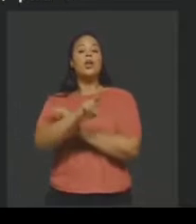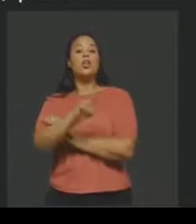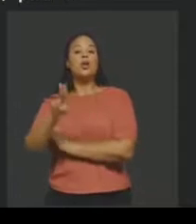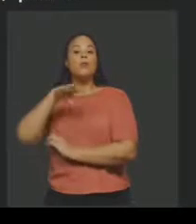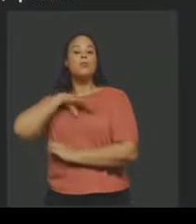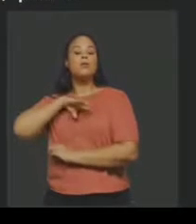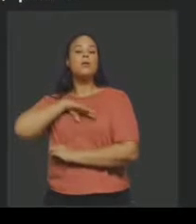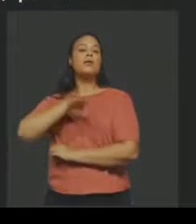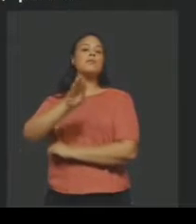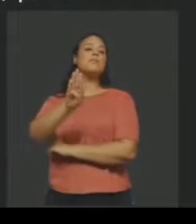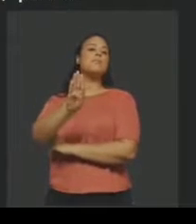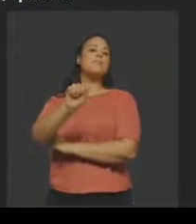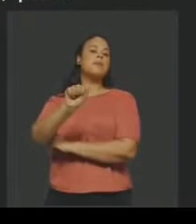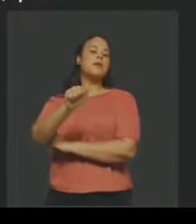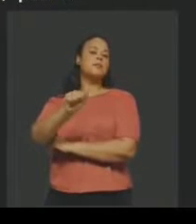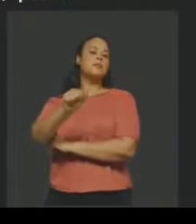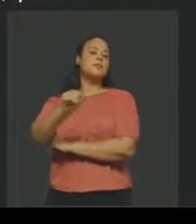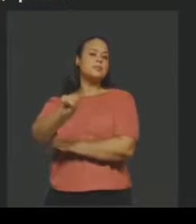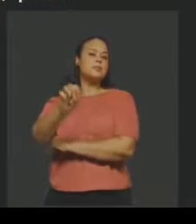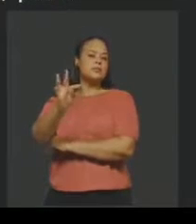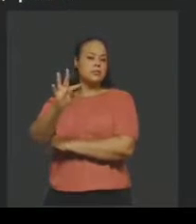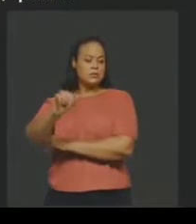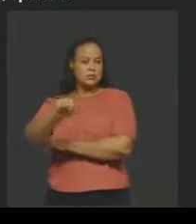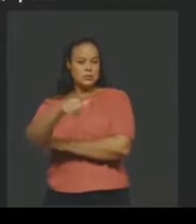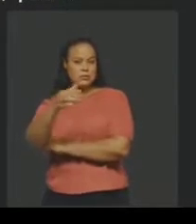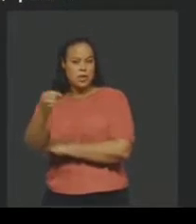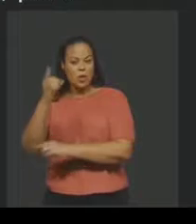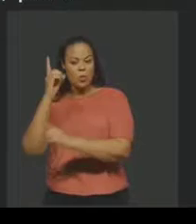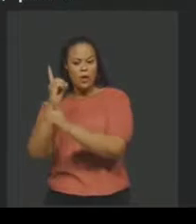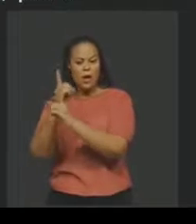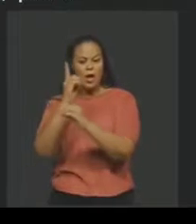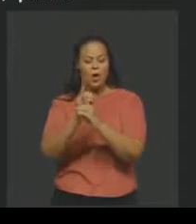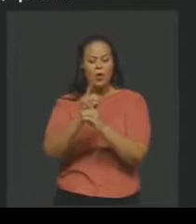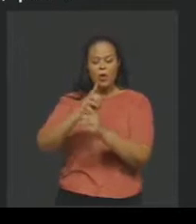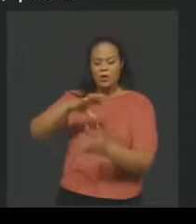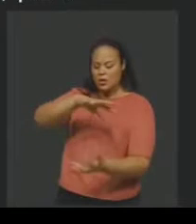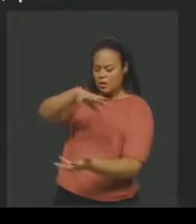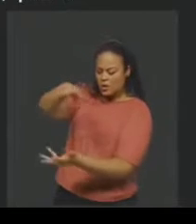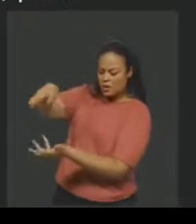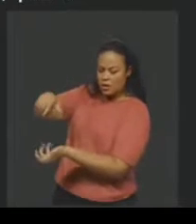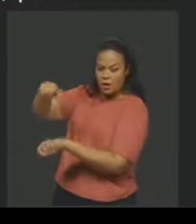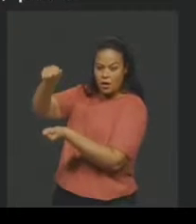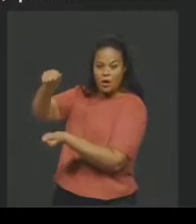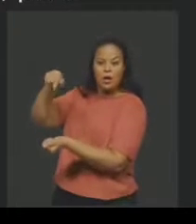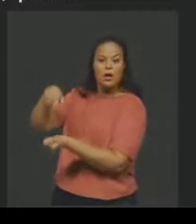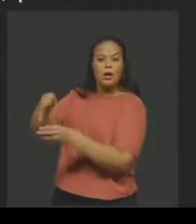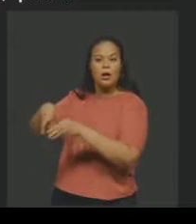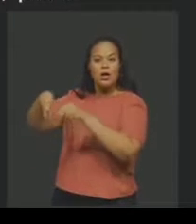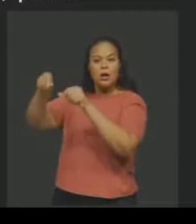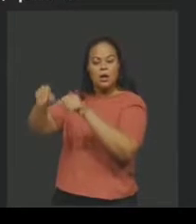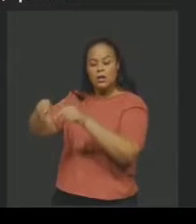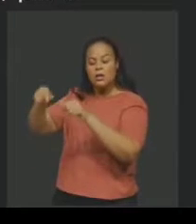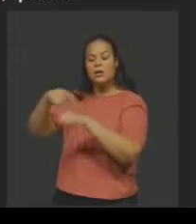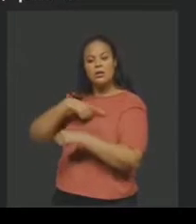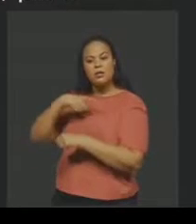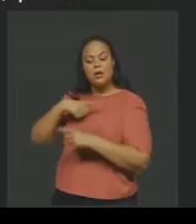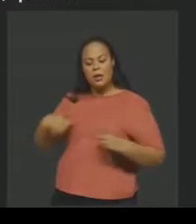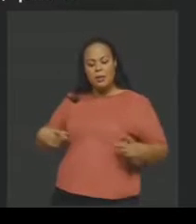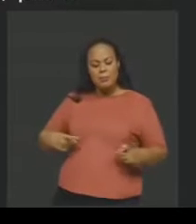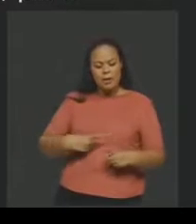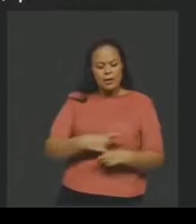de bastão. Elas podem ser encontradas em todos os ecossistemas da Terra, Vale lembrar também que existem bactérias